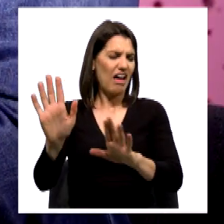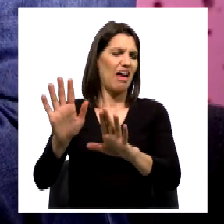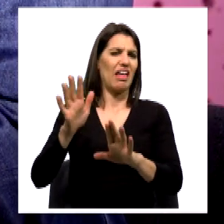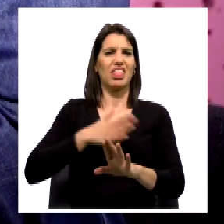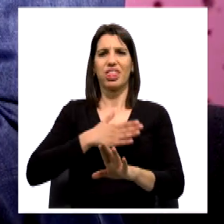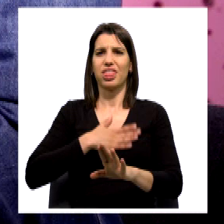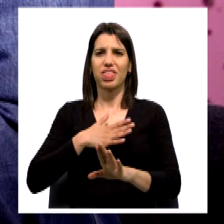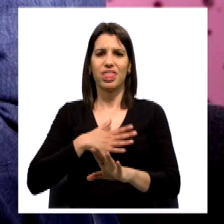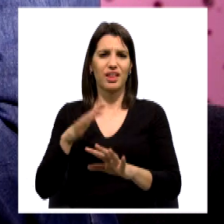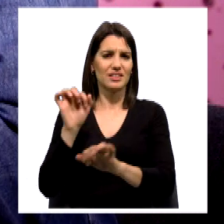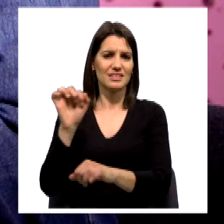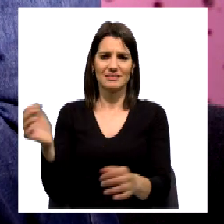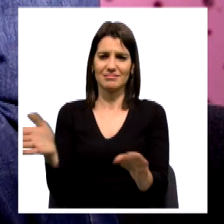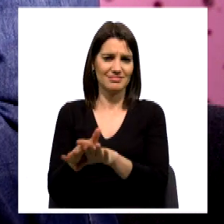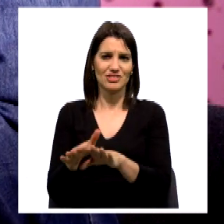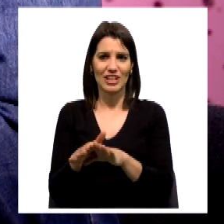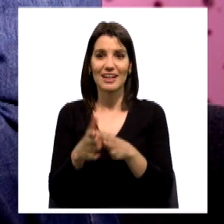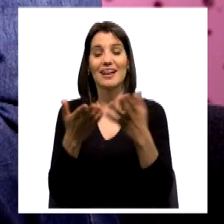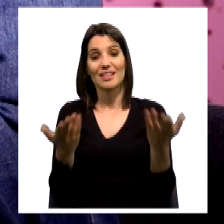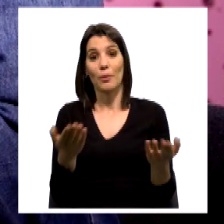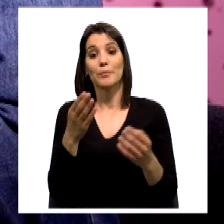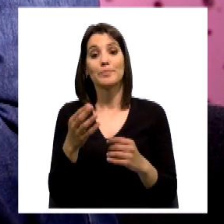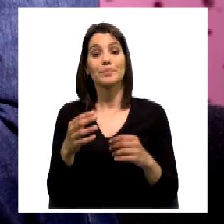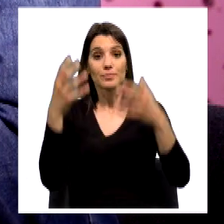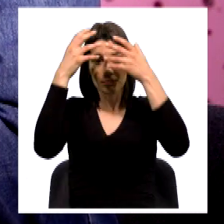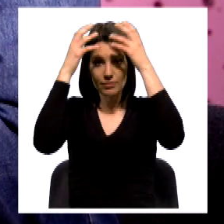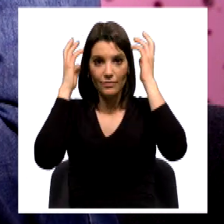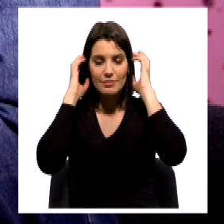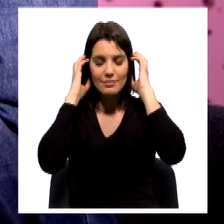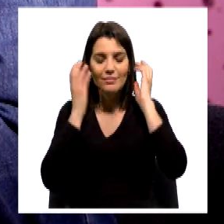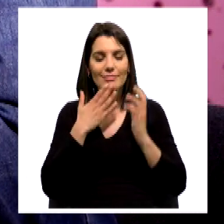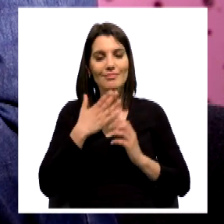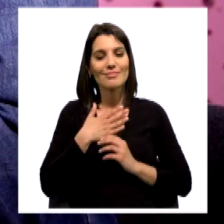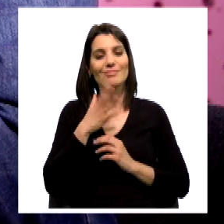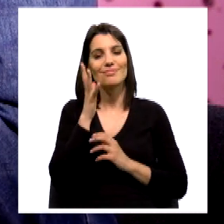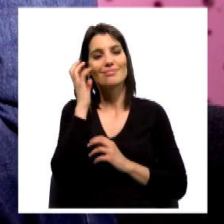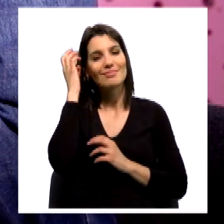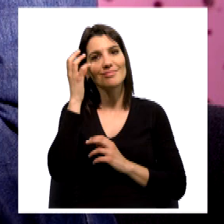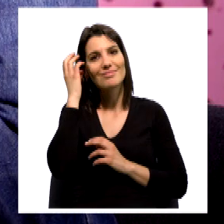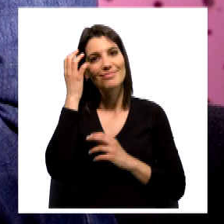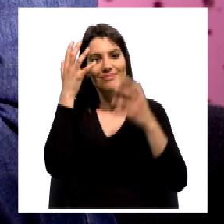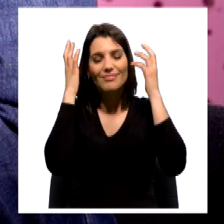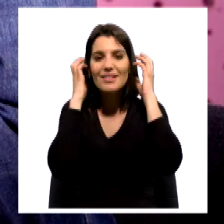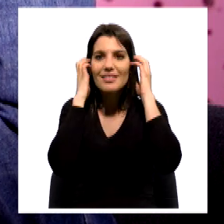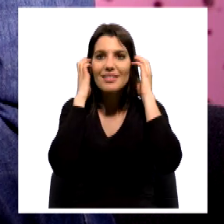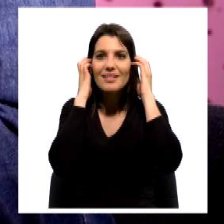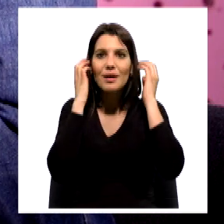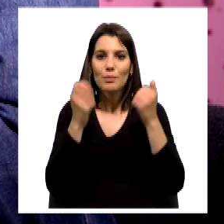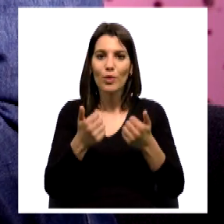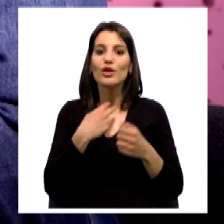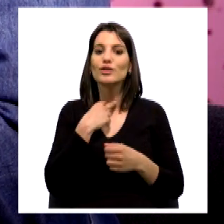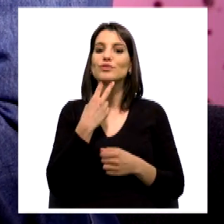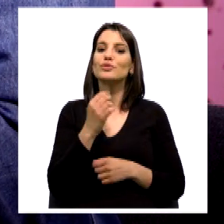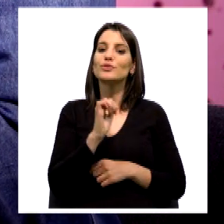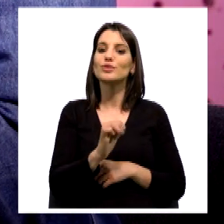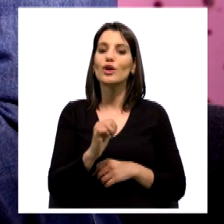eu não quero ouvir, desliga. E uns auscultadores dão-te esse conforto, oferecem-te esse conforto. Se tiveres uns bons